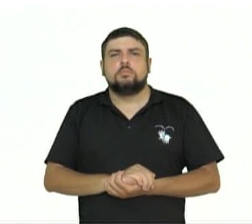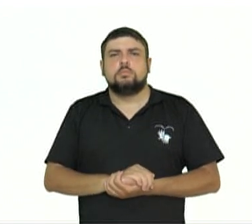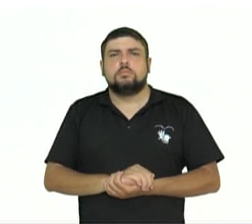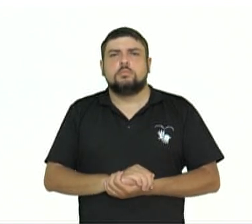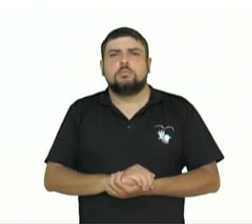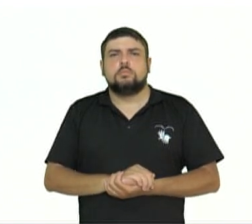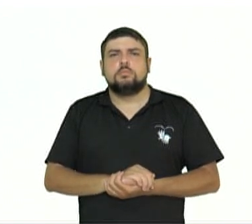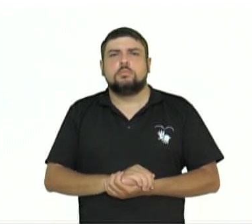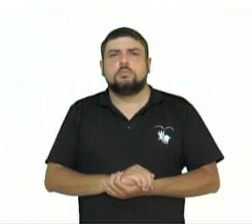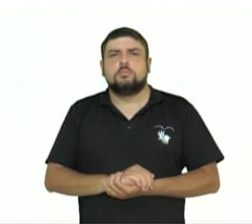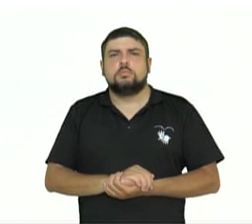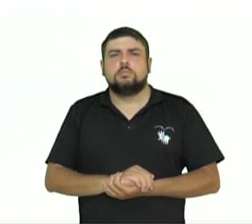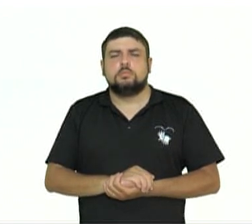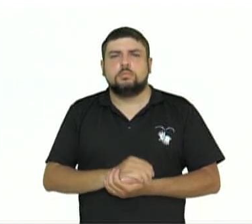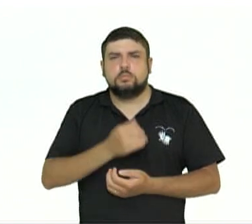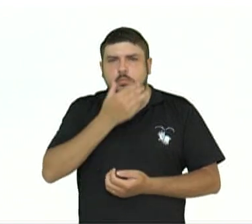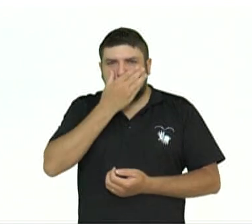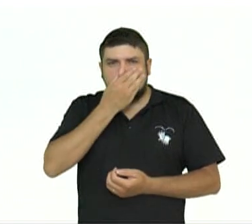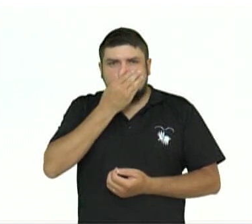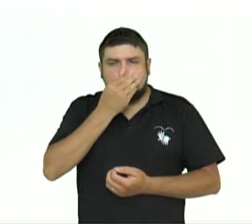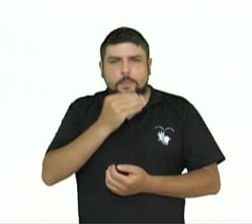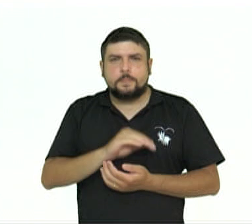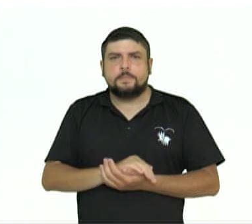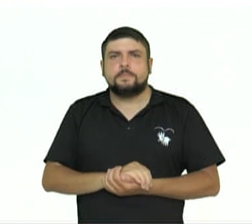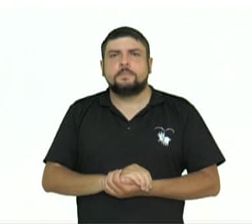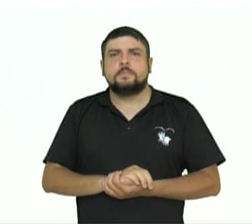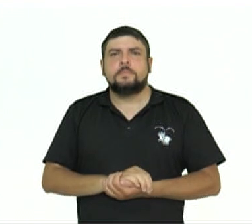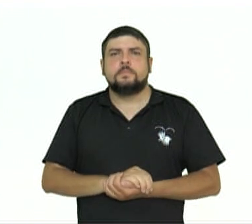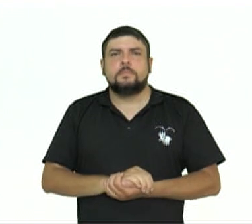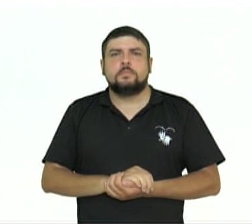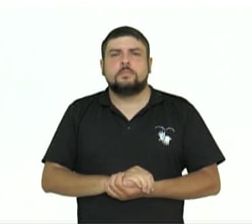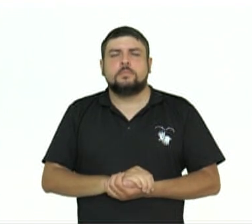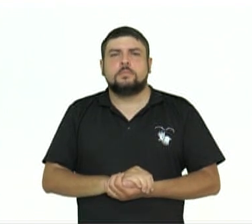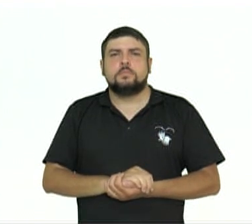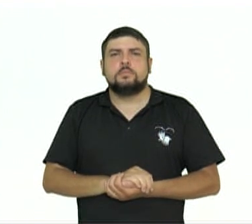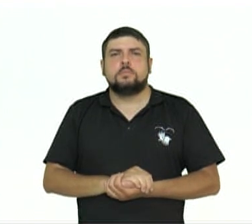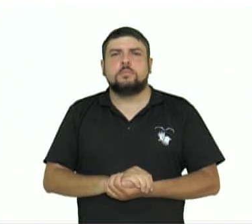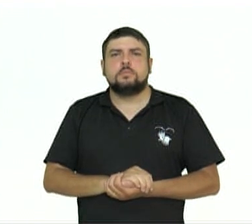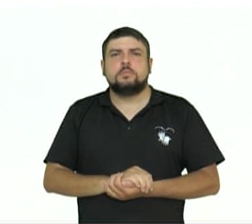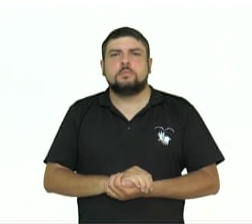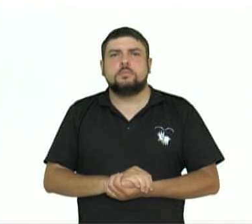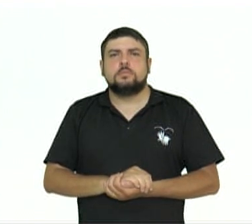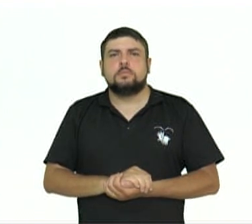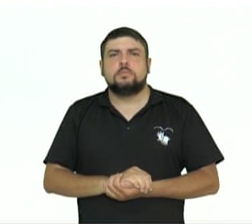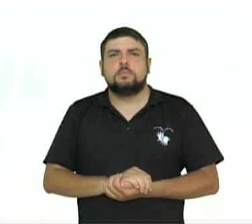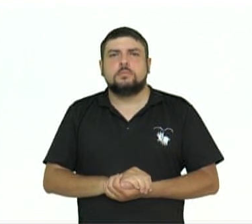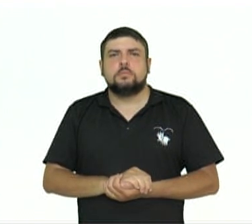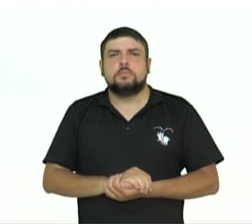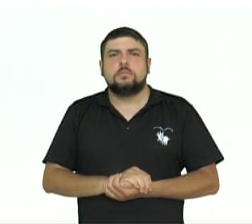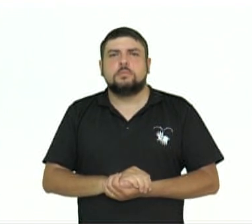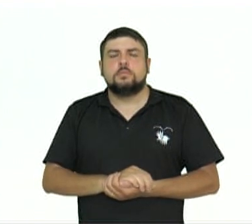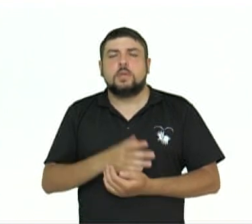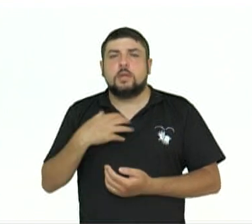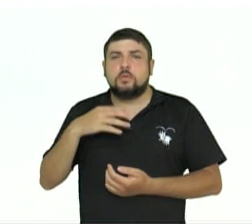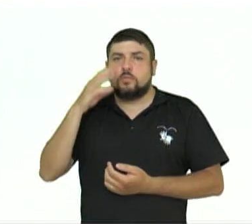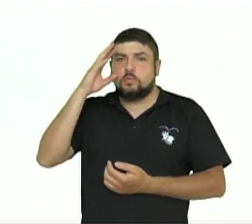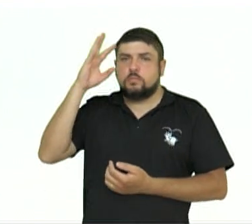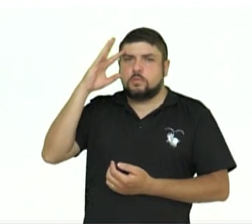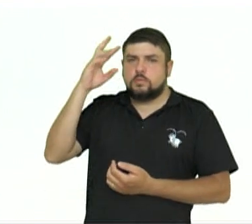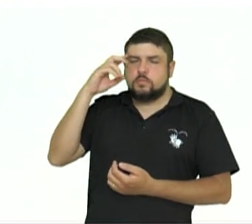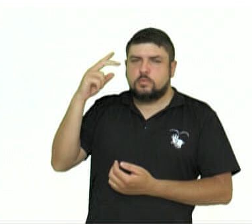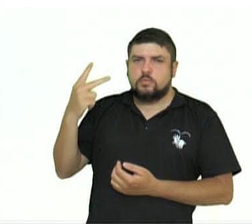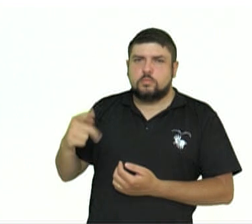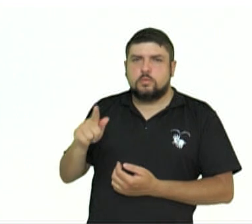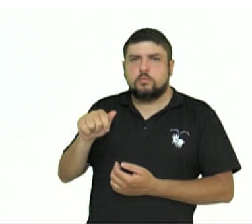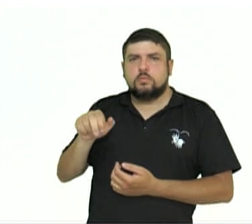disminuyendo com as palavras de sua professora. Se siente desmotivado, né? Ali o pensamento dele nos mostra